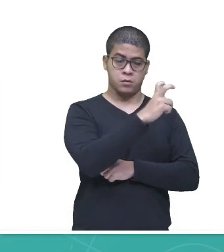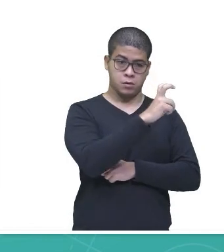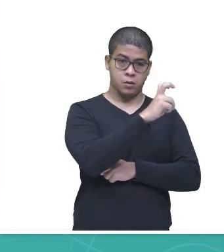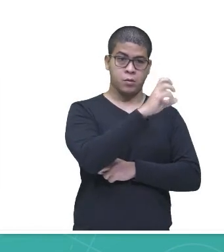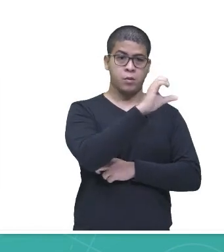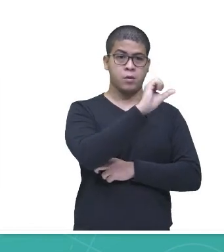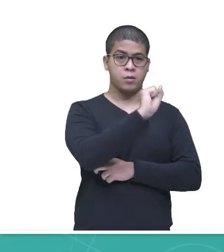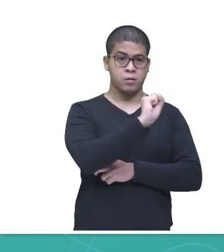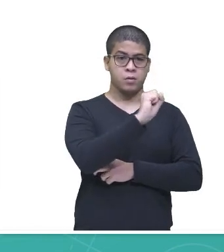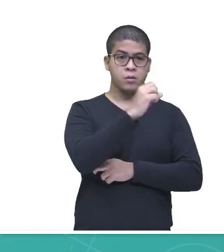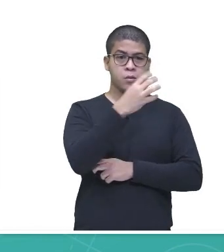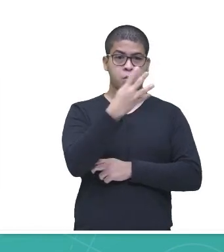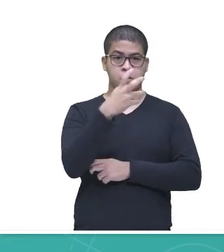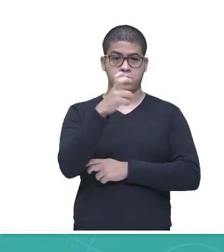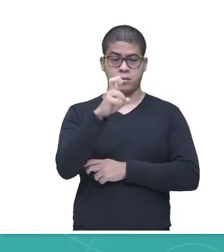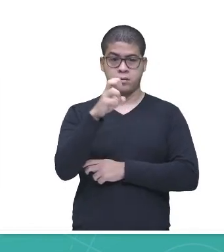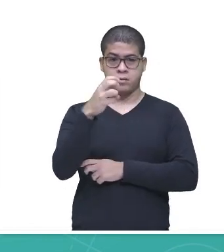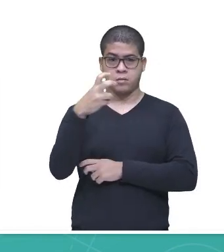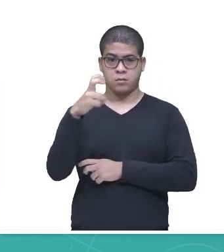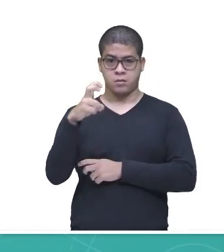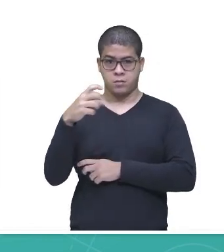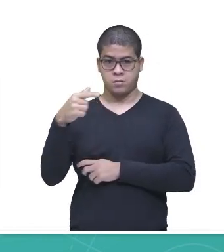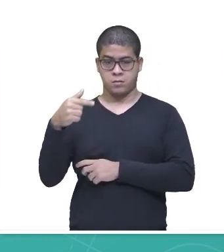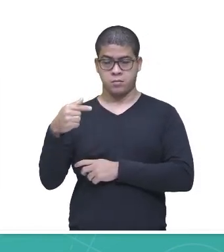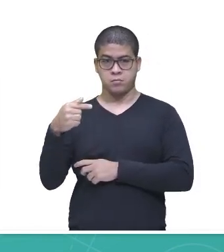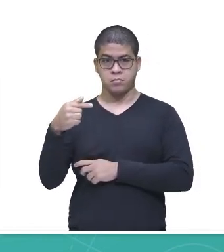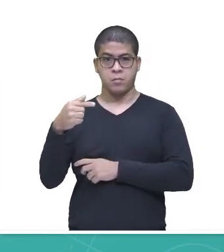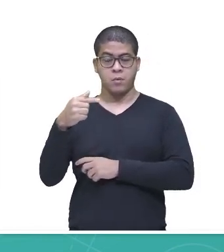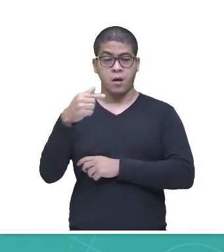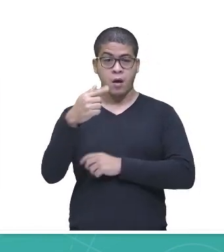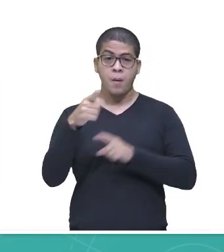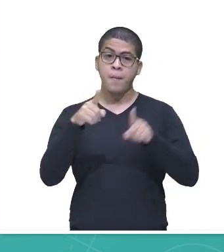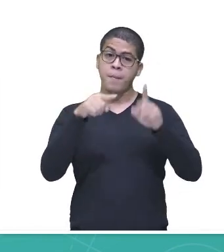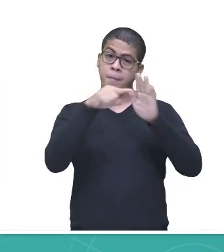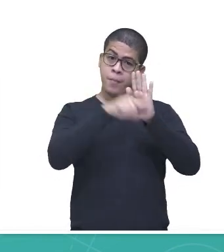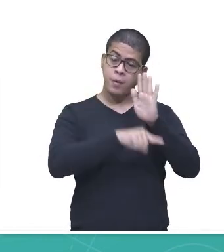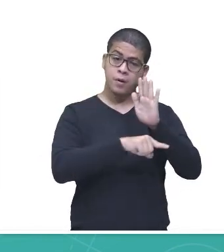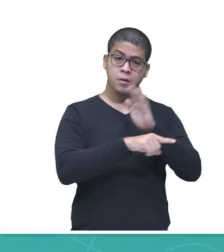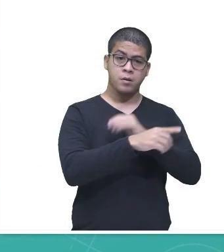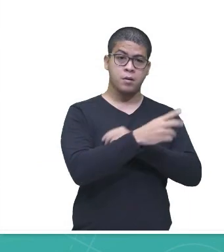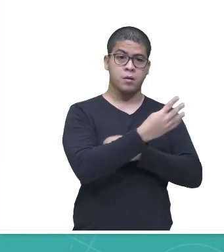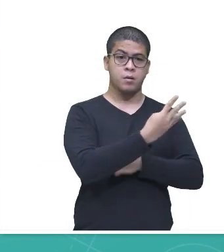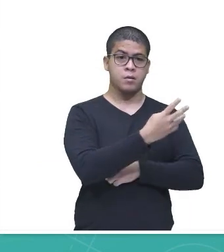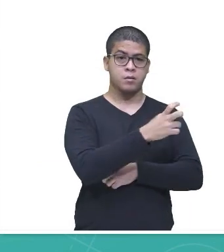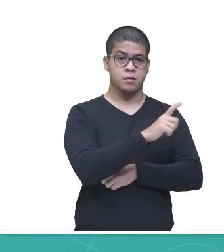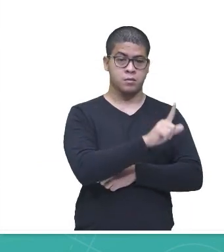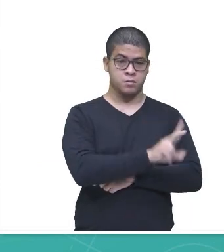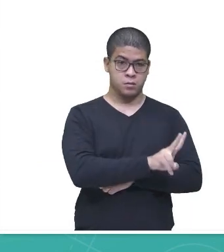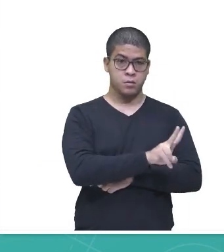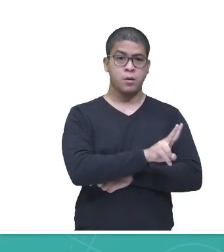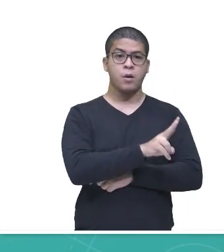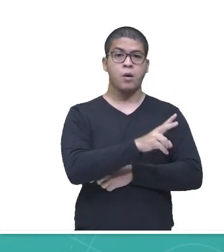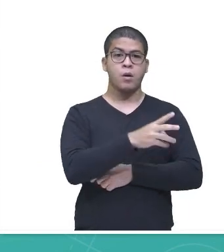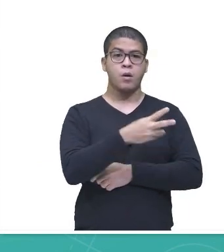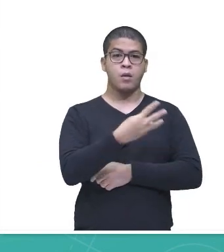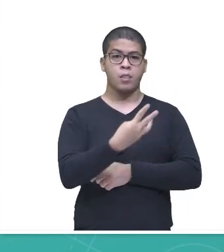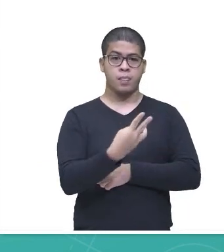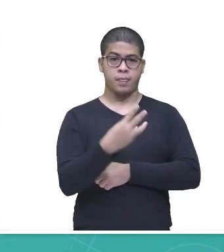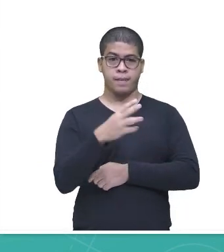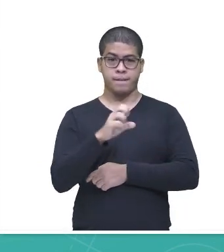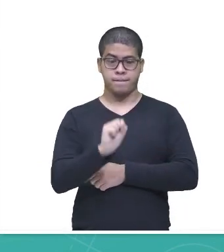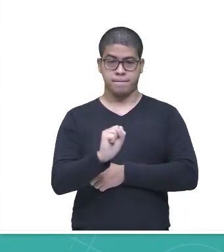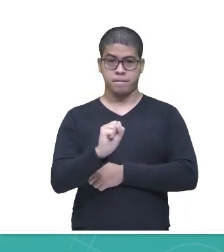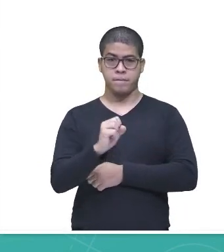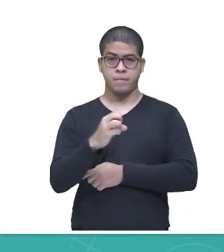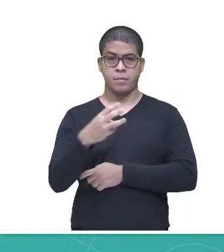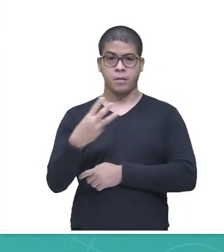45 minutos e 57 segundos, menos 42 graus, 38 minutos